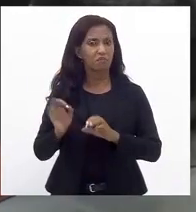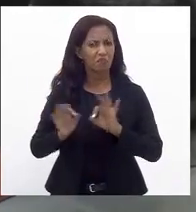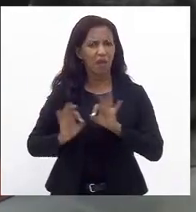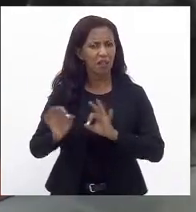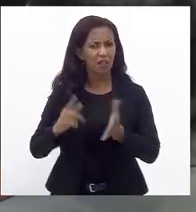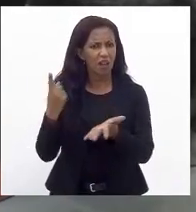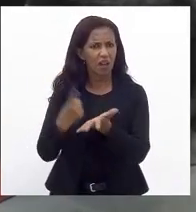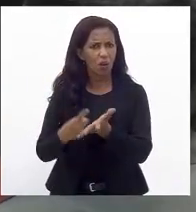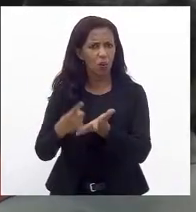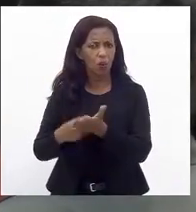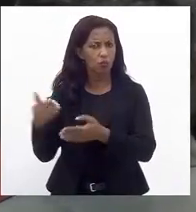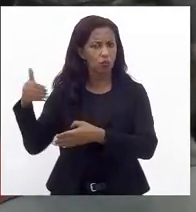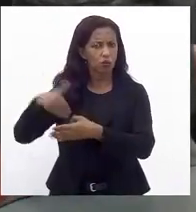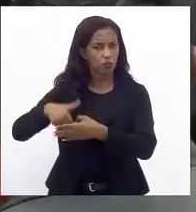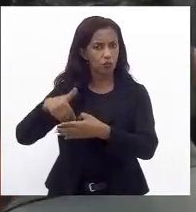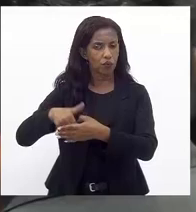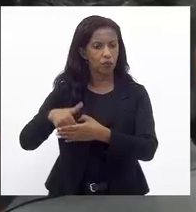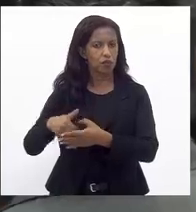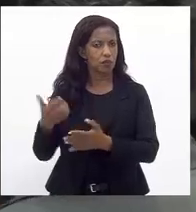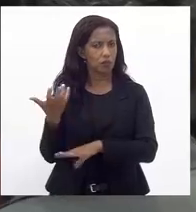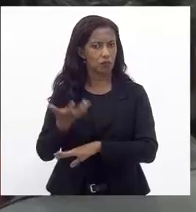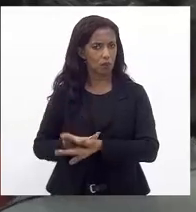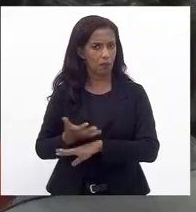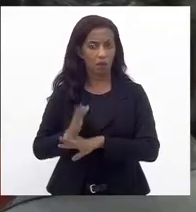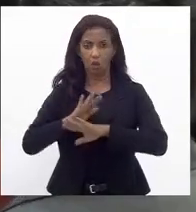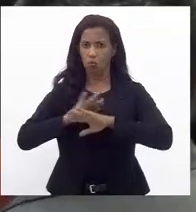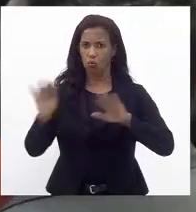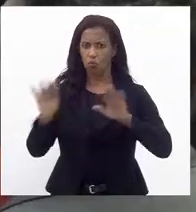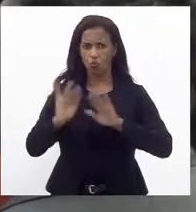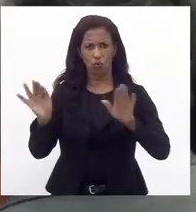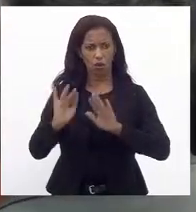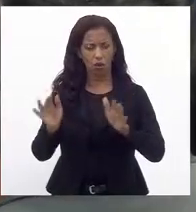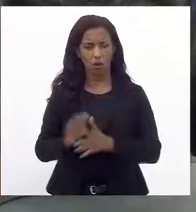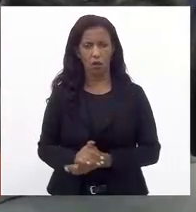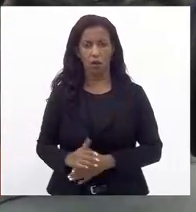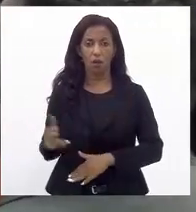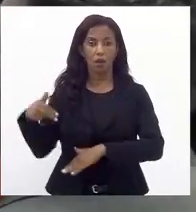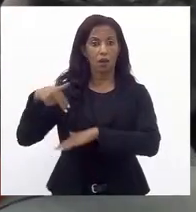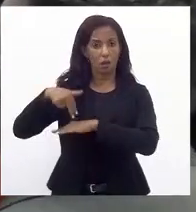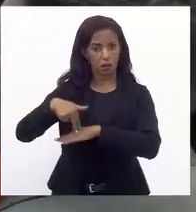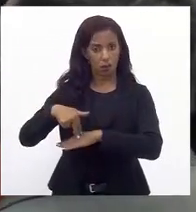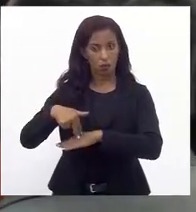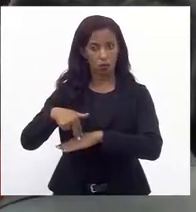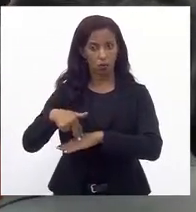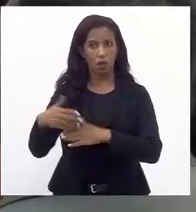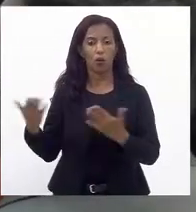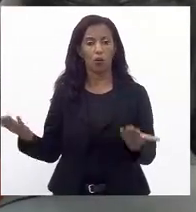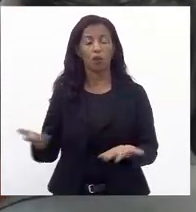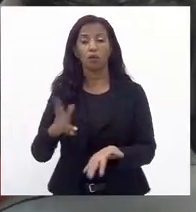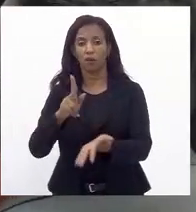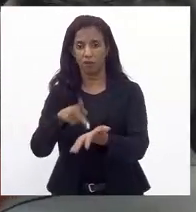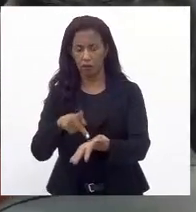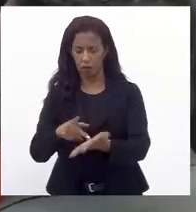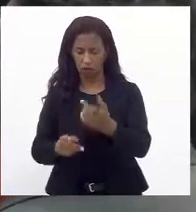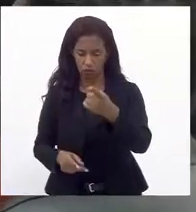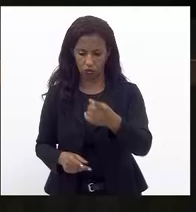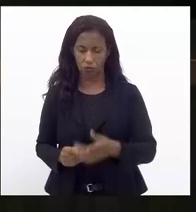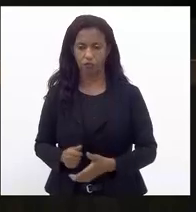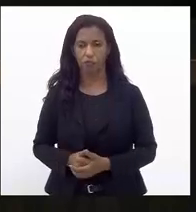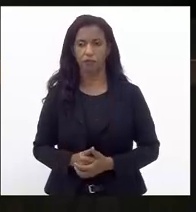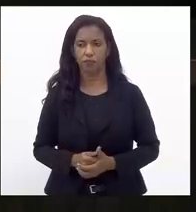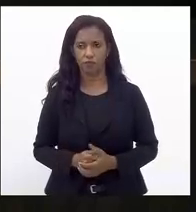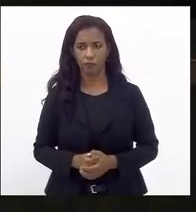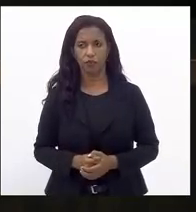acordo de votação sobre essa matéria Nunca fizemos na Tribuna hoje idade na Tribuna hoje